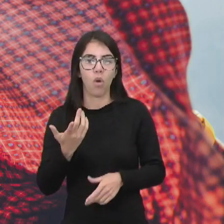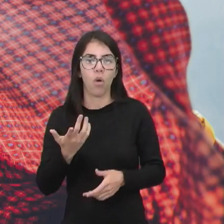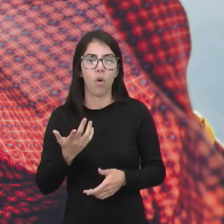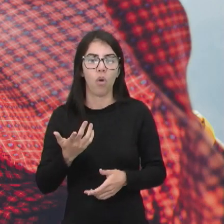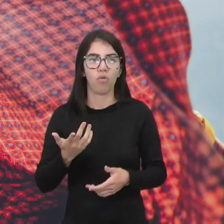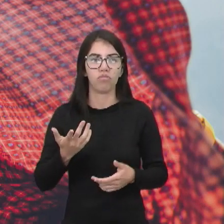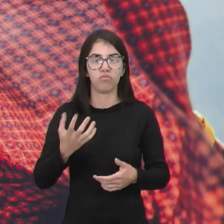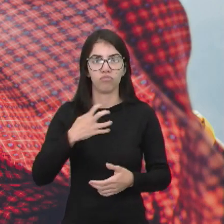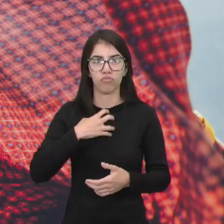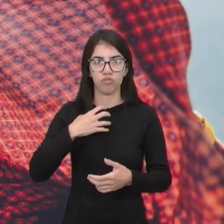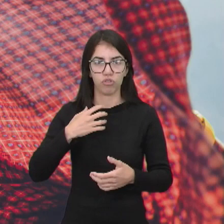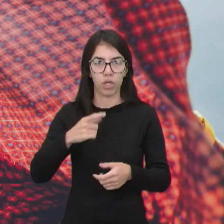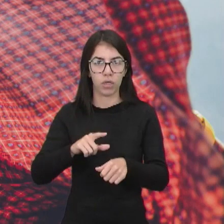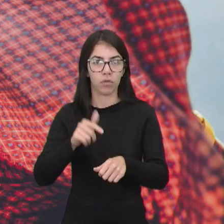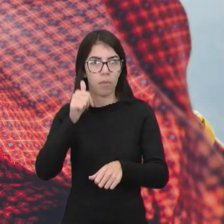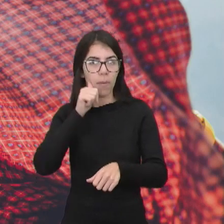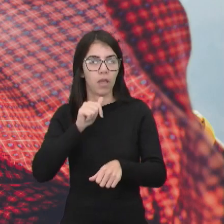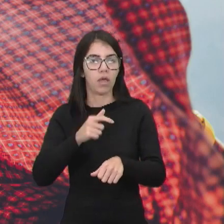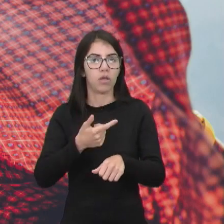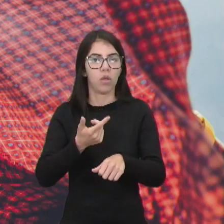que os brancos tinham,